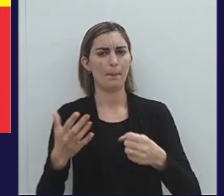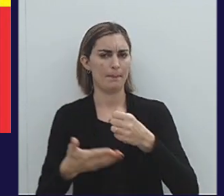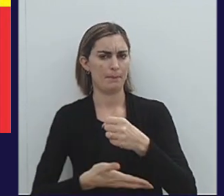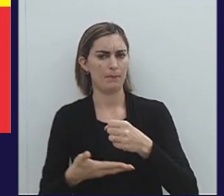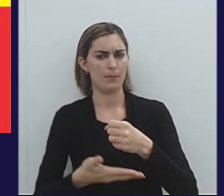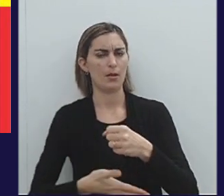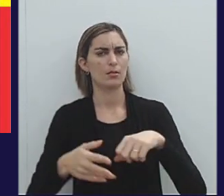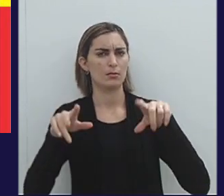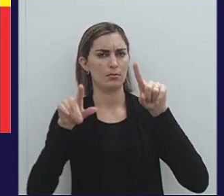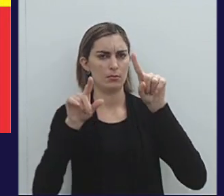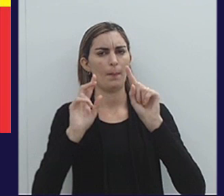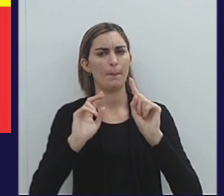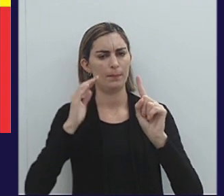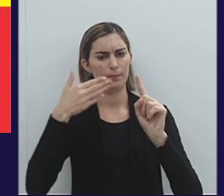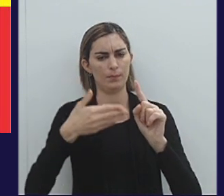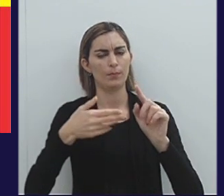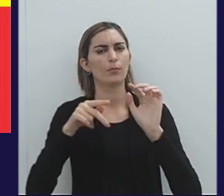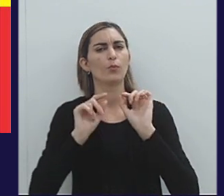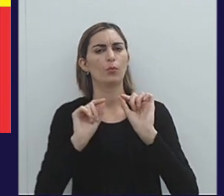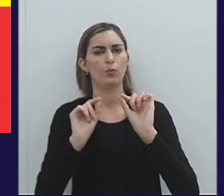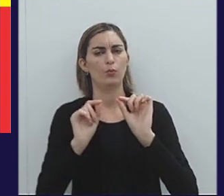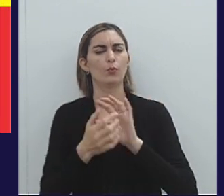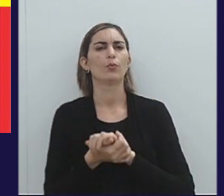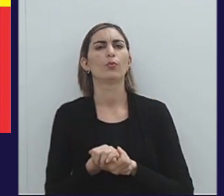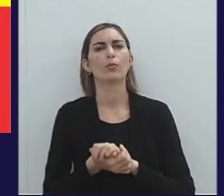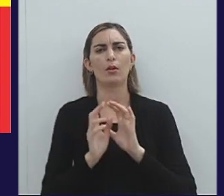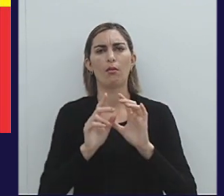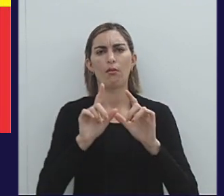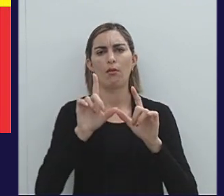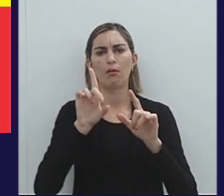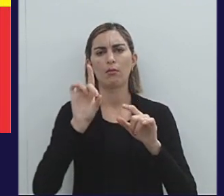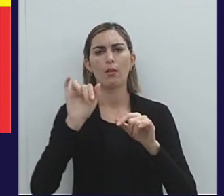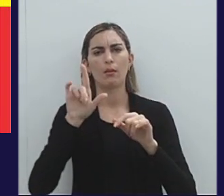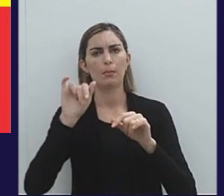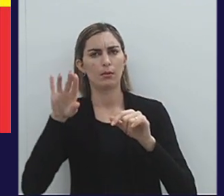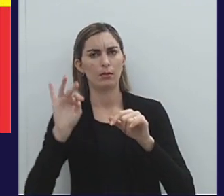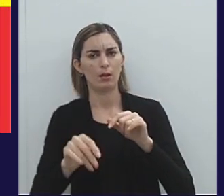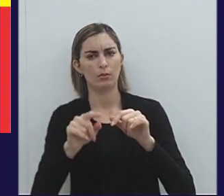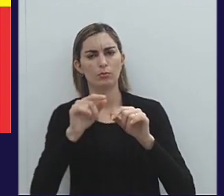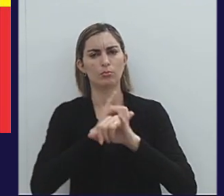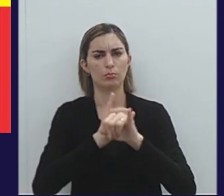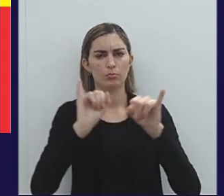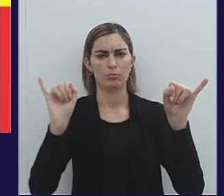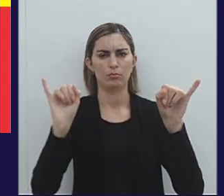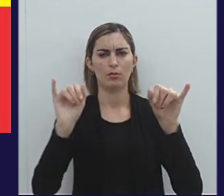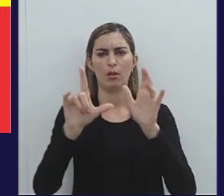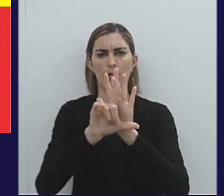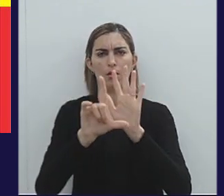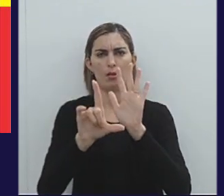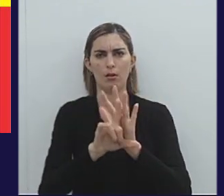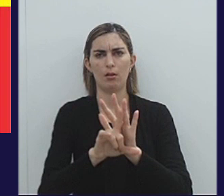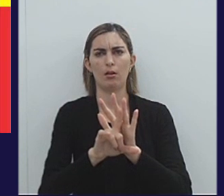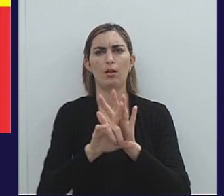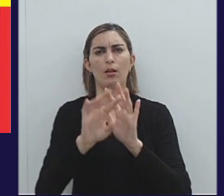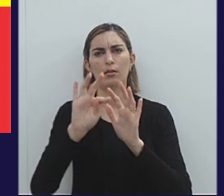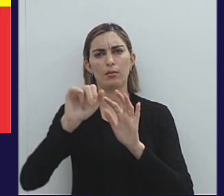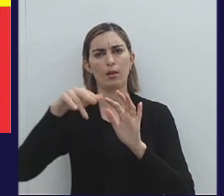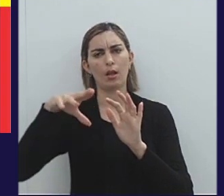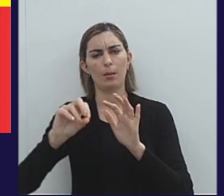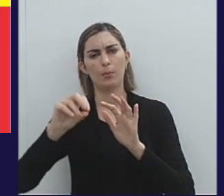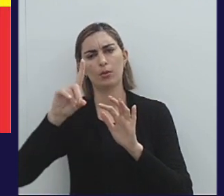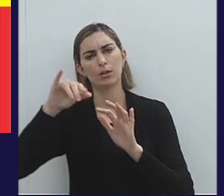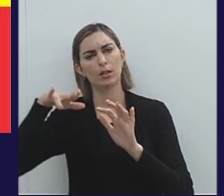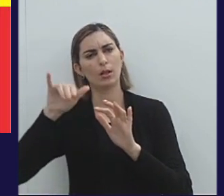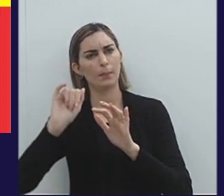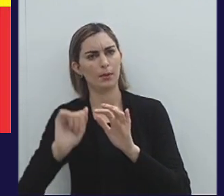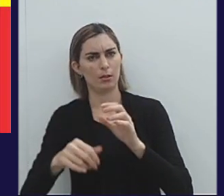como base exclusivamente o que é delimitado pelo enunciado da Lei Zero da